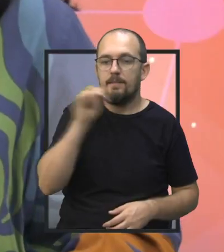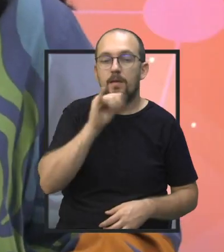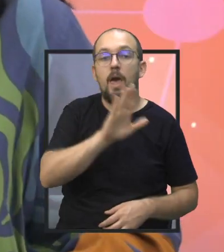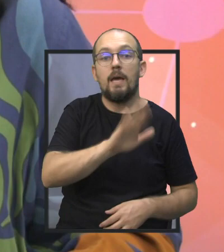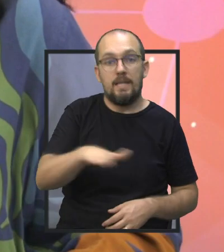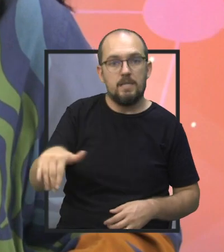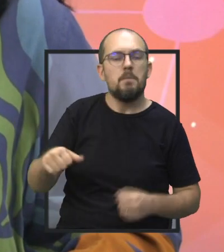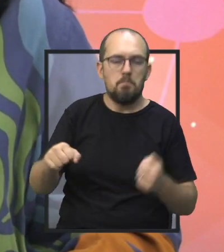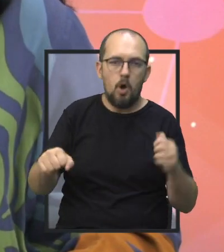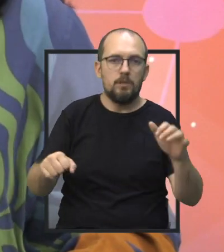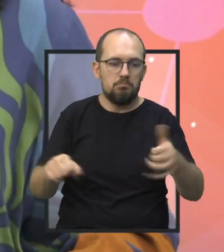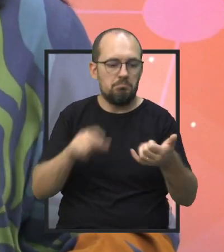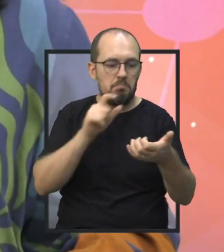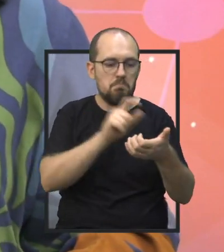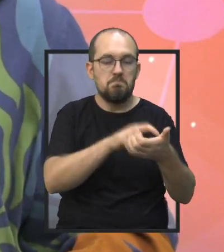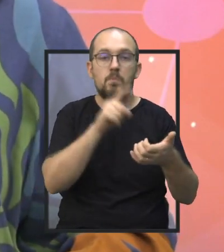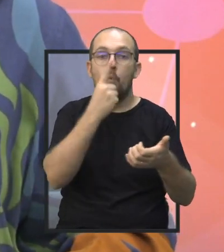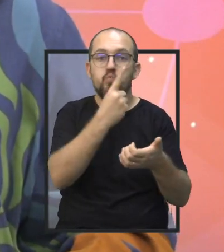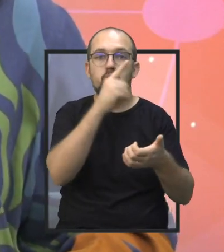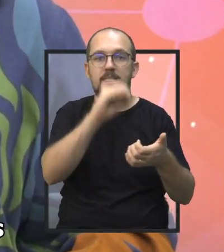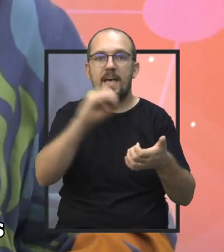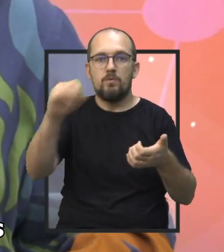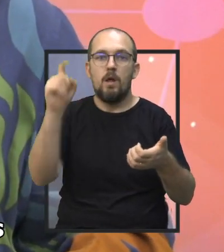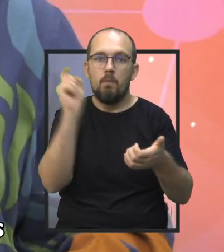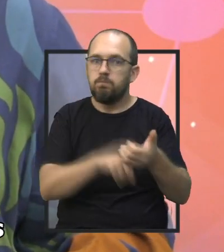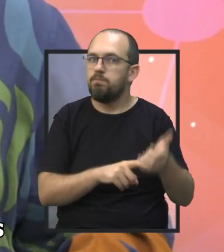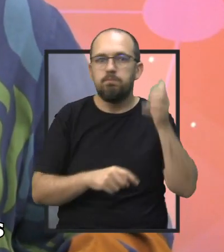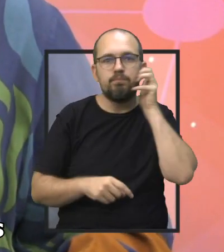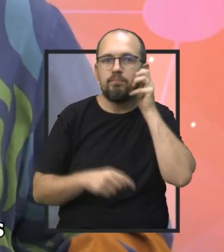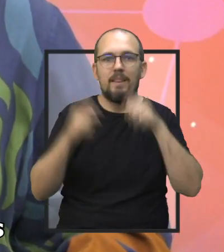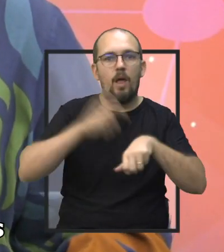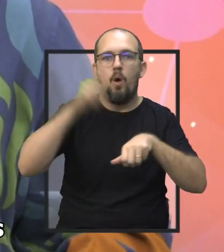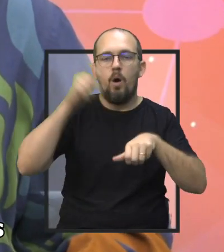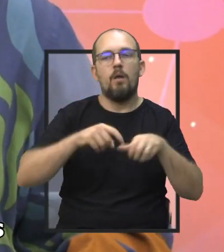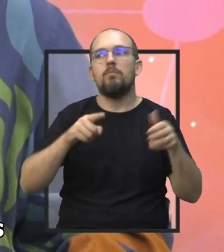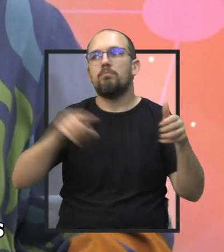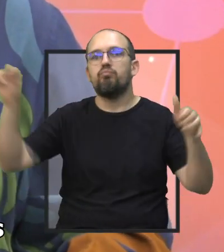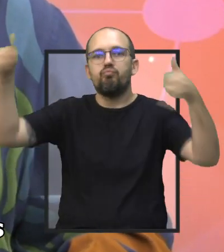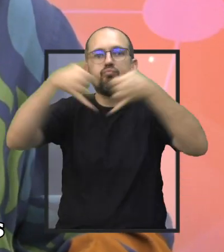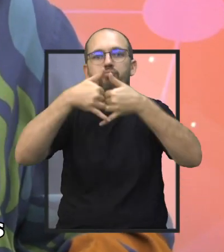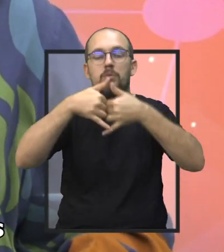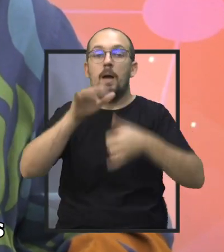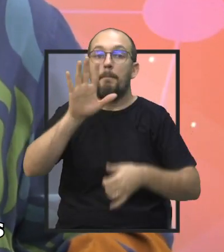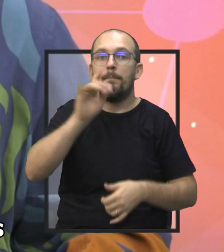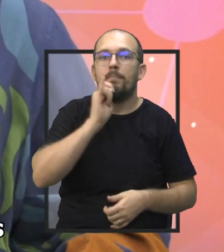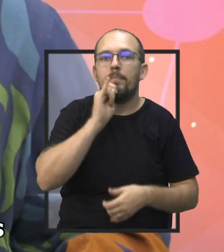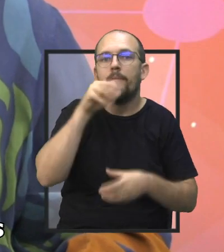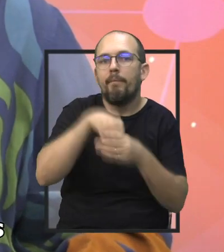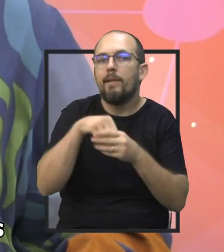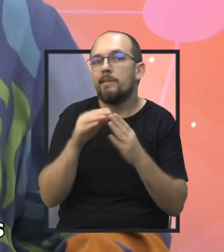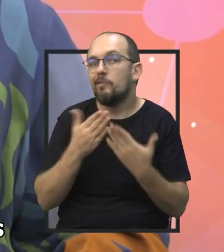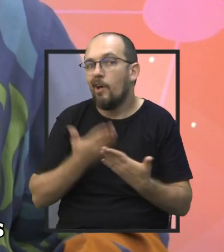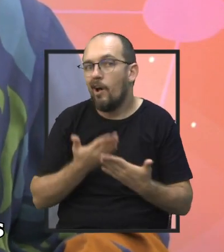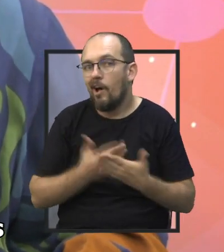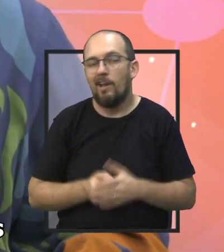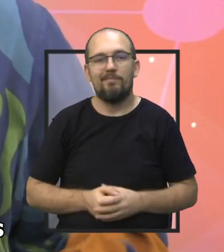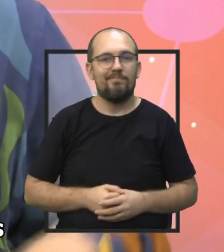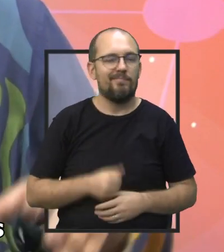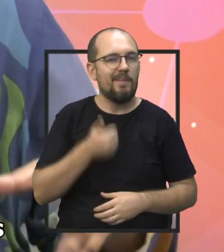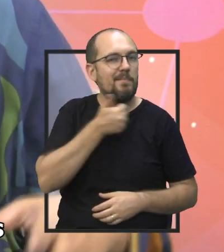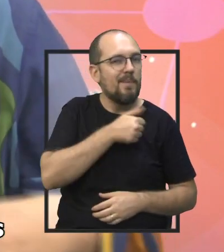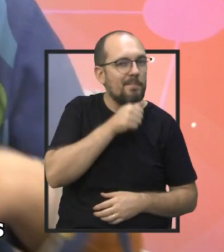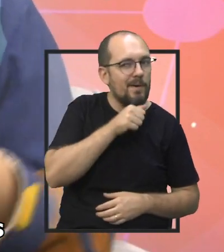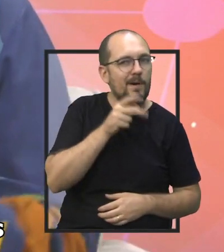criança, né, e adolescente, vizinhos, adultos, mas se essa violência chegou na escola, a mãe, o